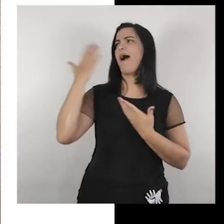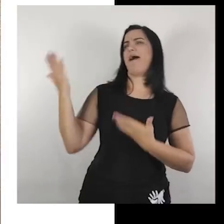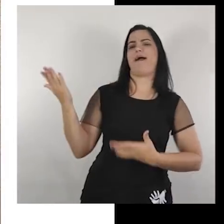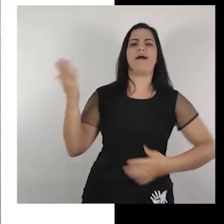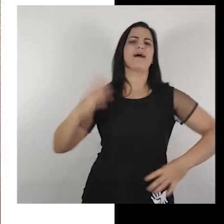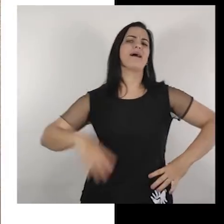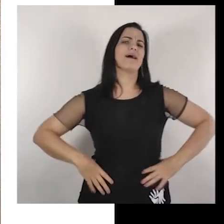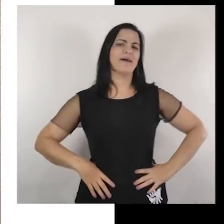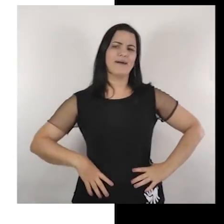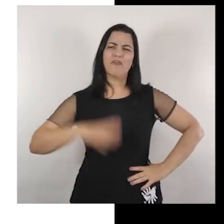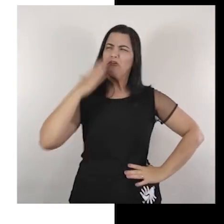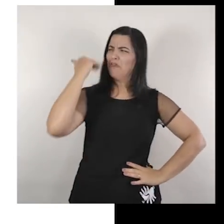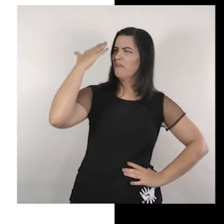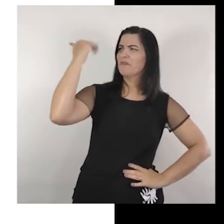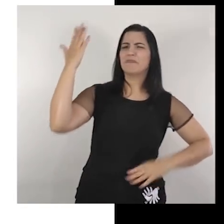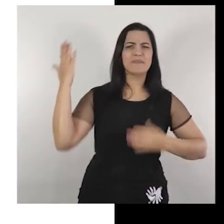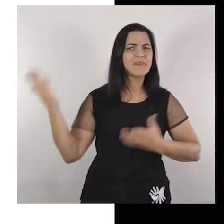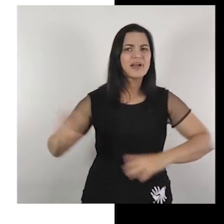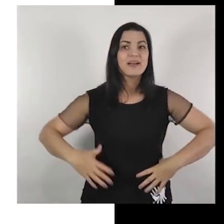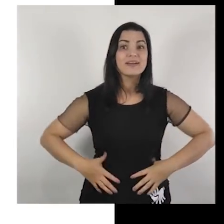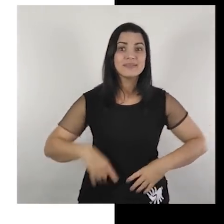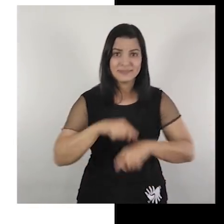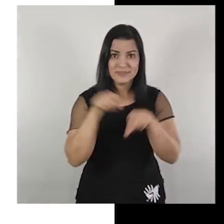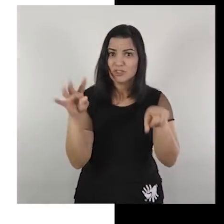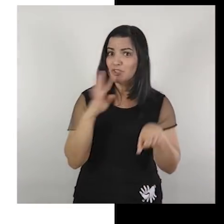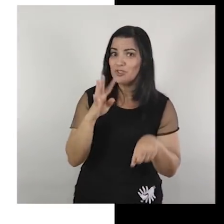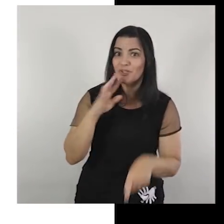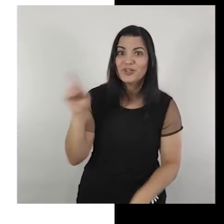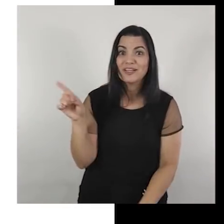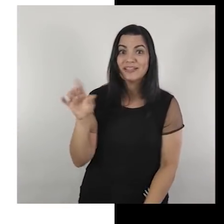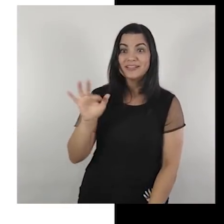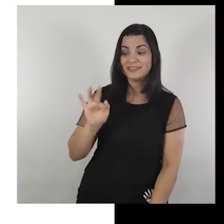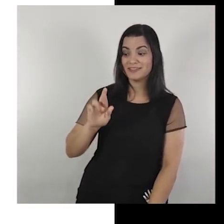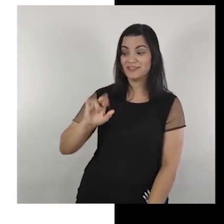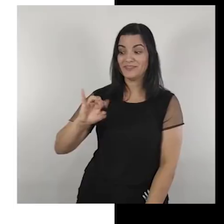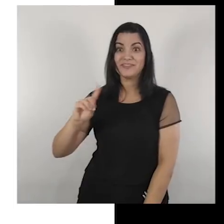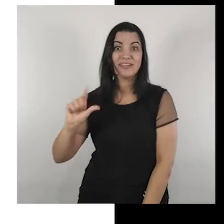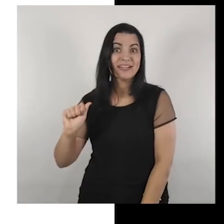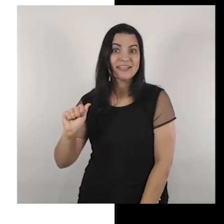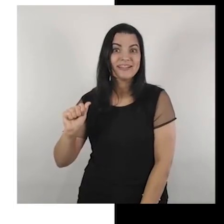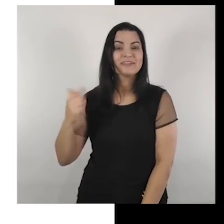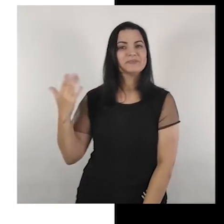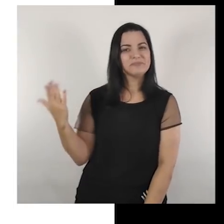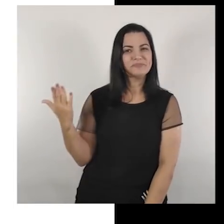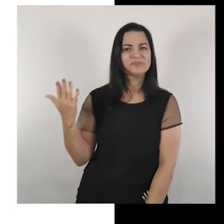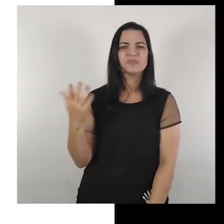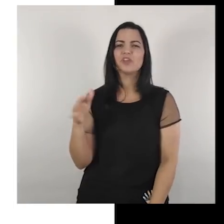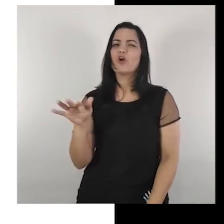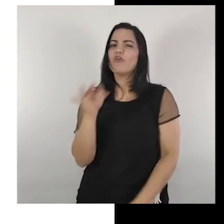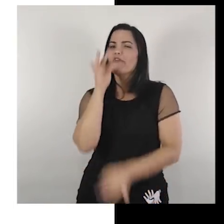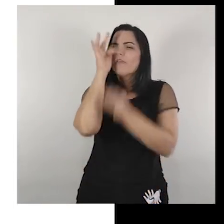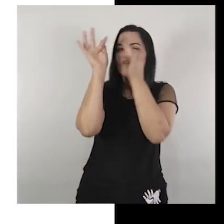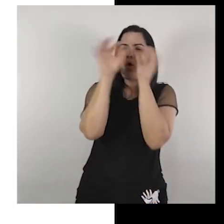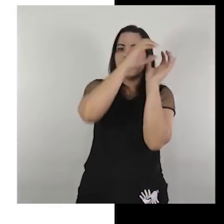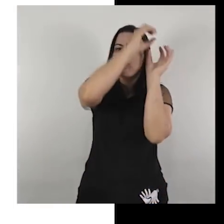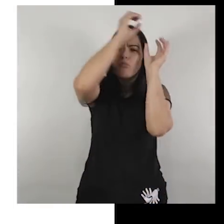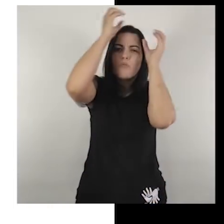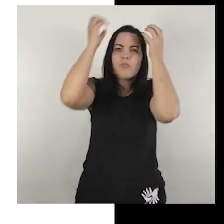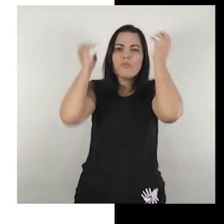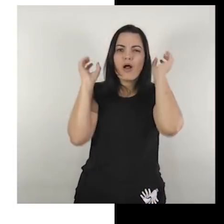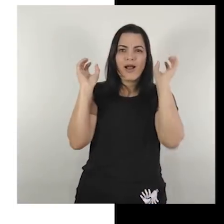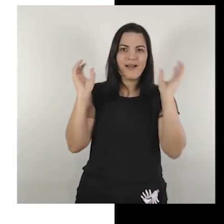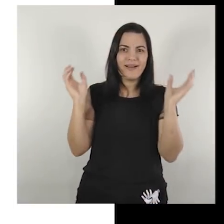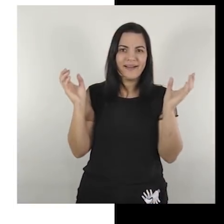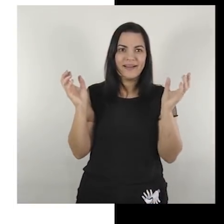fazer o retrato dela. Ah, essa artista é muito famosa. Quem aí conhece a Frida Kahlo, hein? Olha só